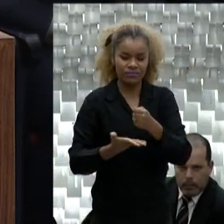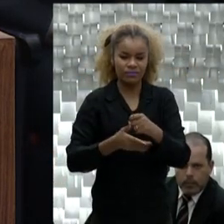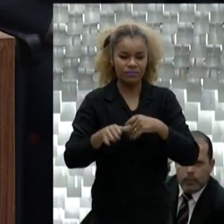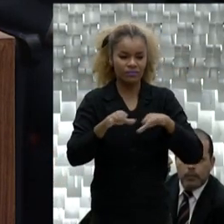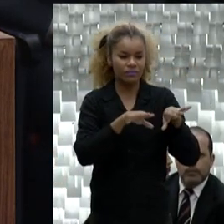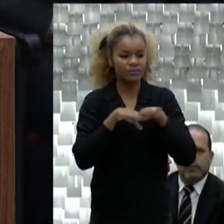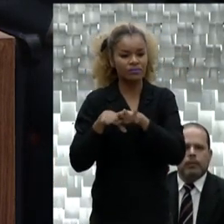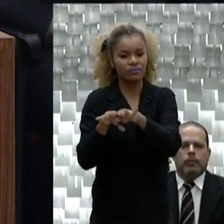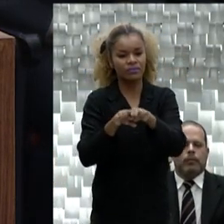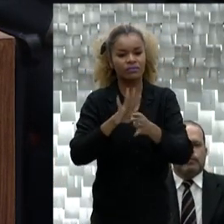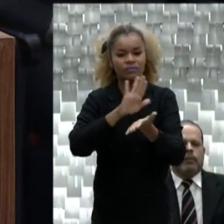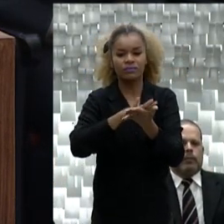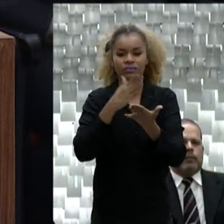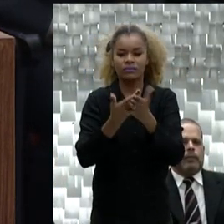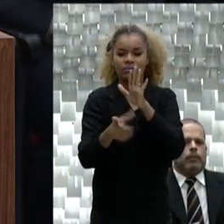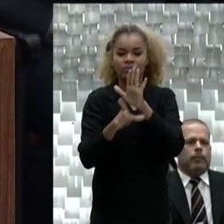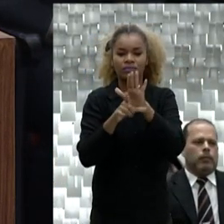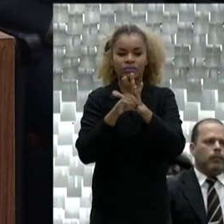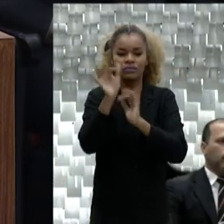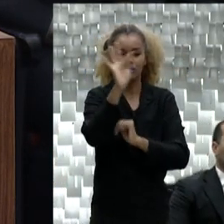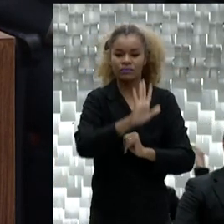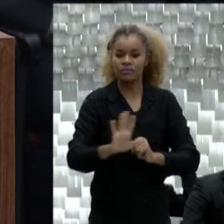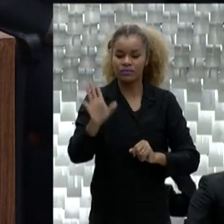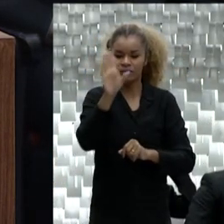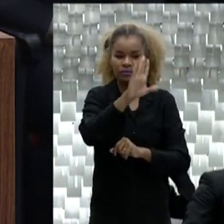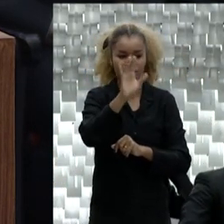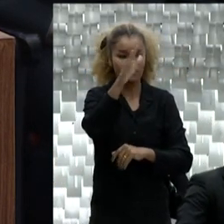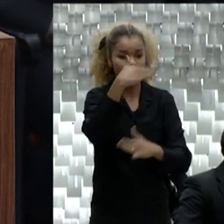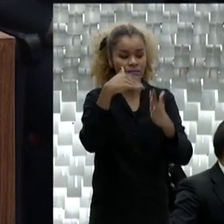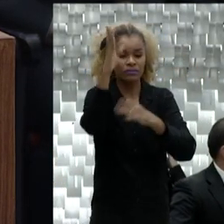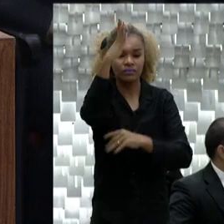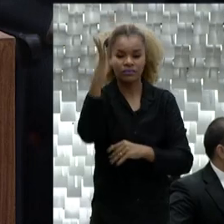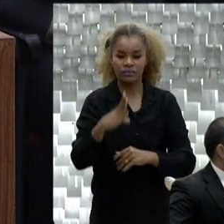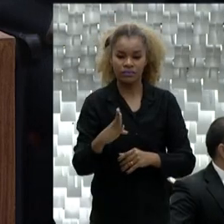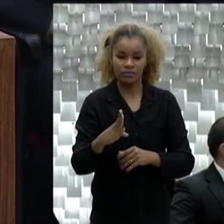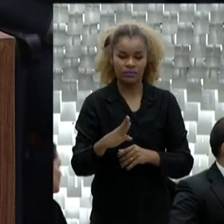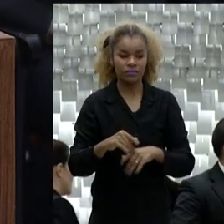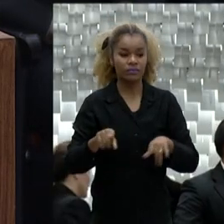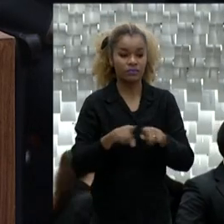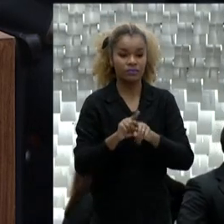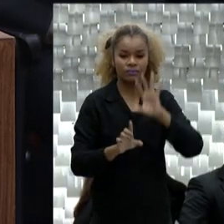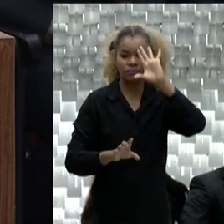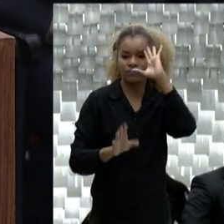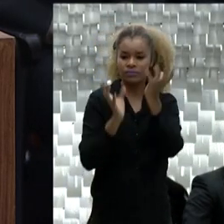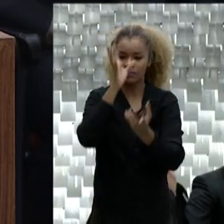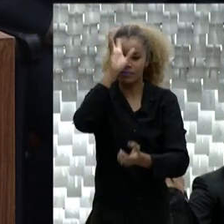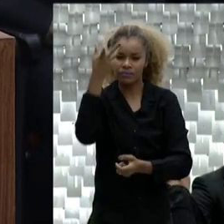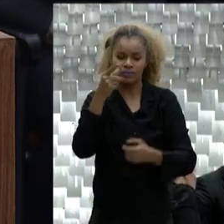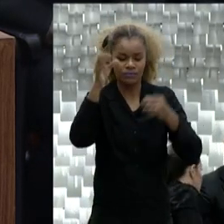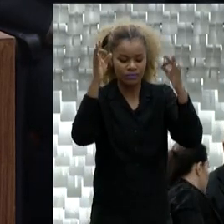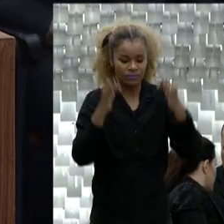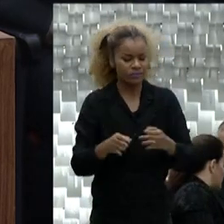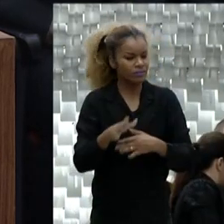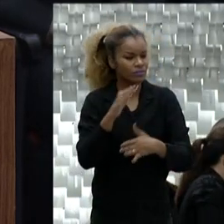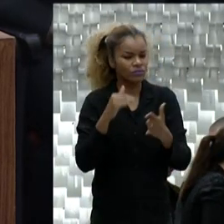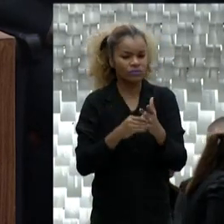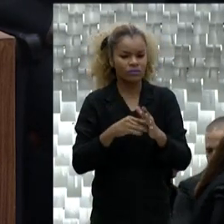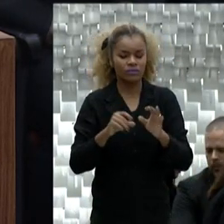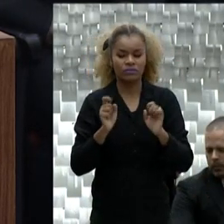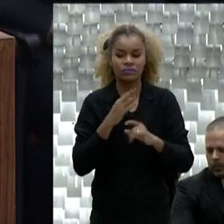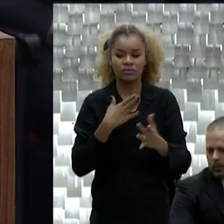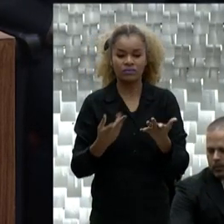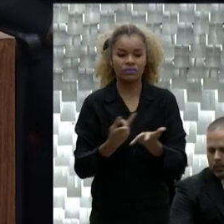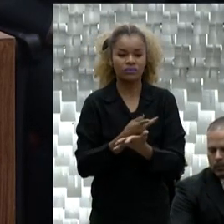uniformizar a interpretação da lei federal em todo o Brasil e solucionar definitivamente